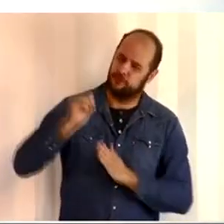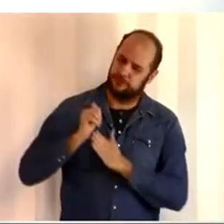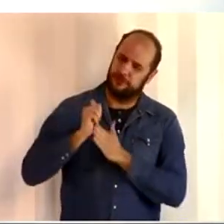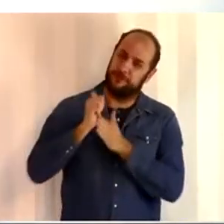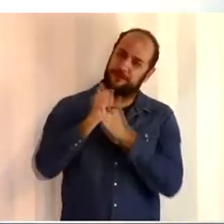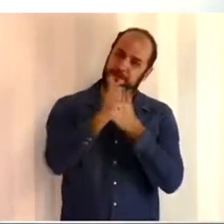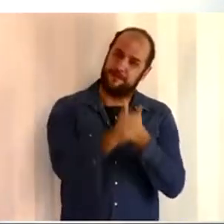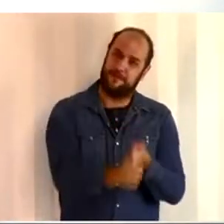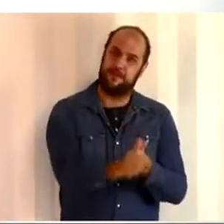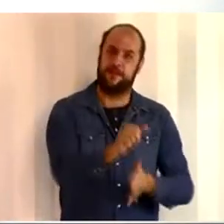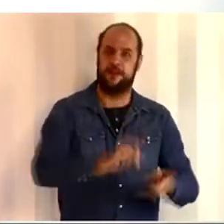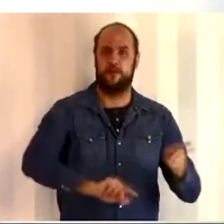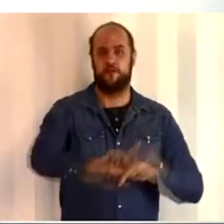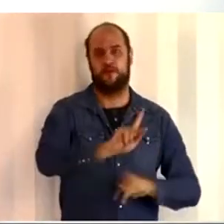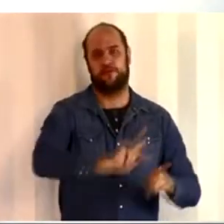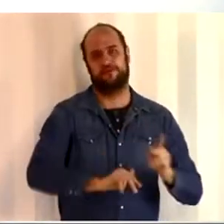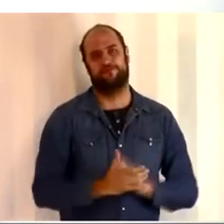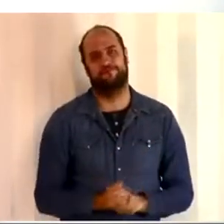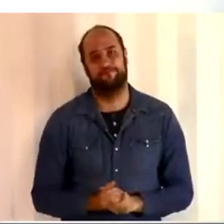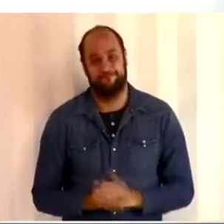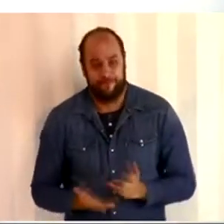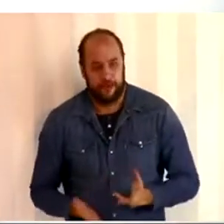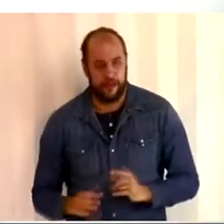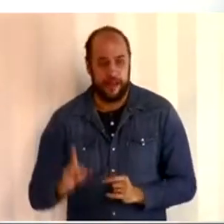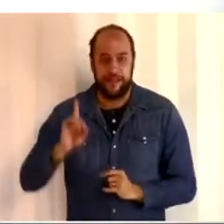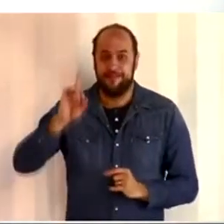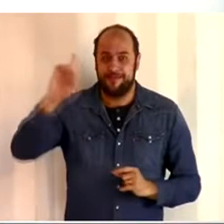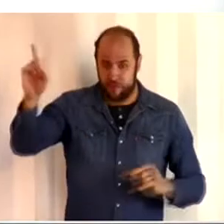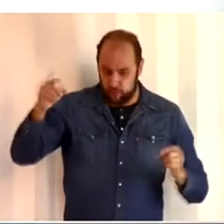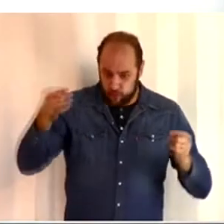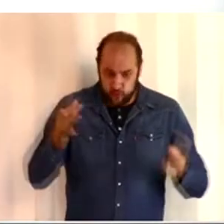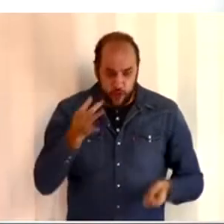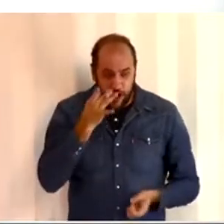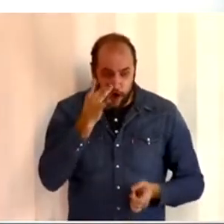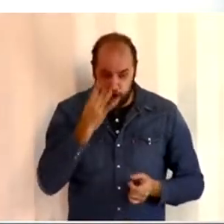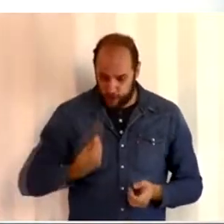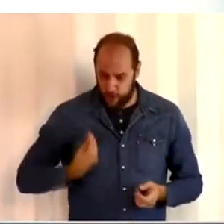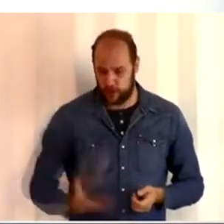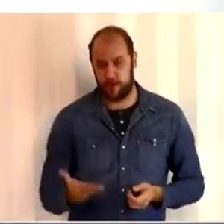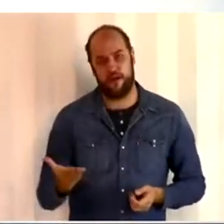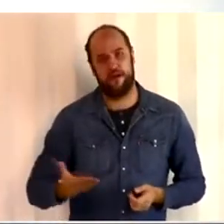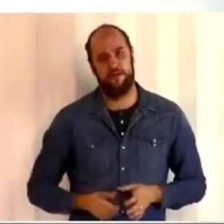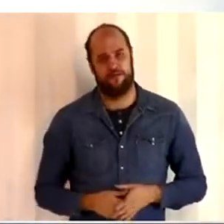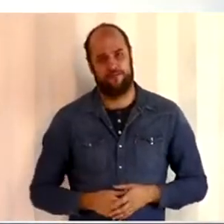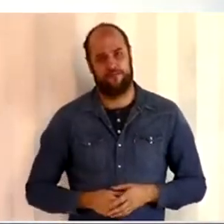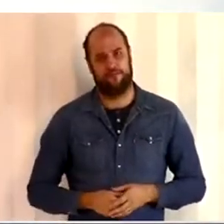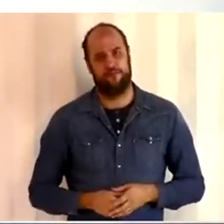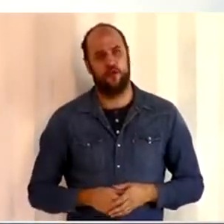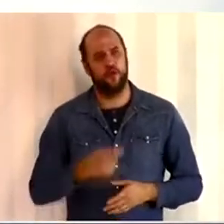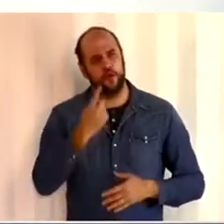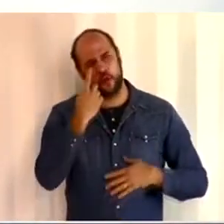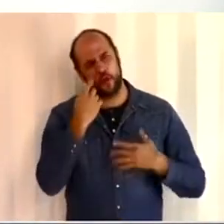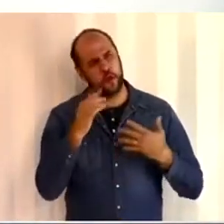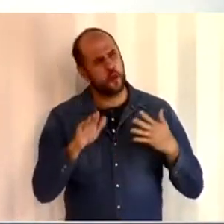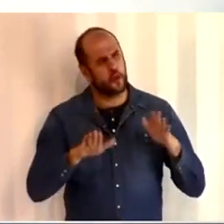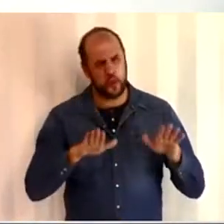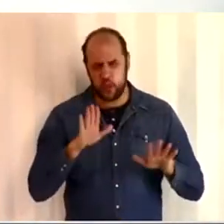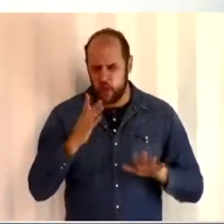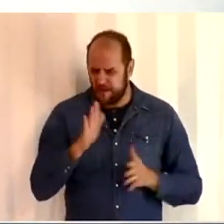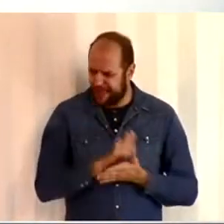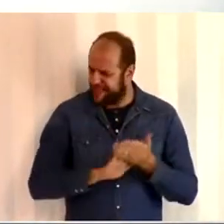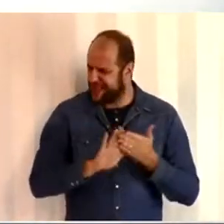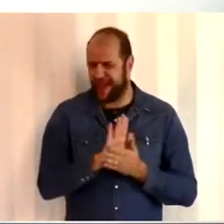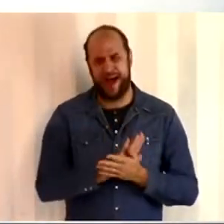conduzindo o seu povo. Deus está aqui. Não poderia pairar nenhuma dúvida sobre o coração